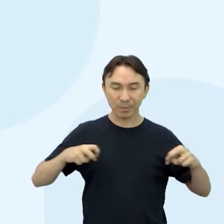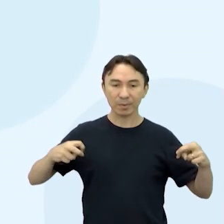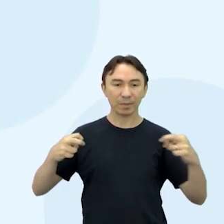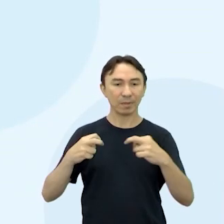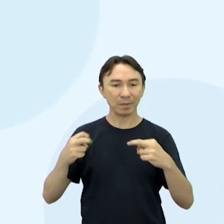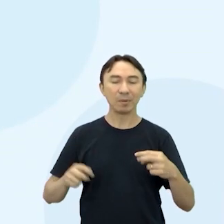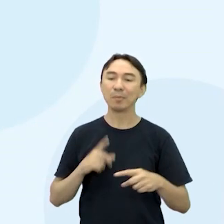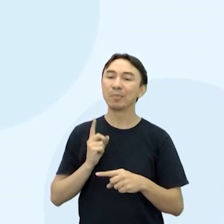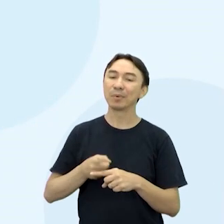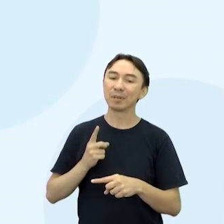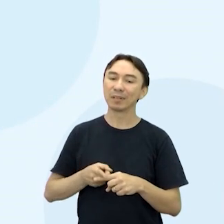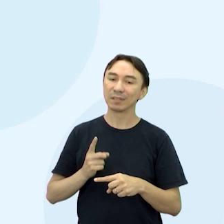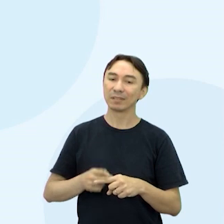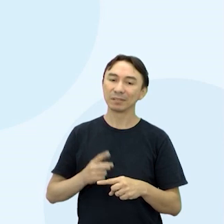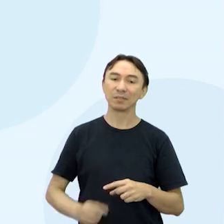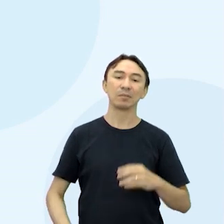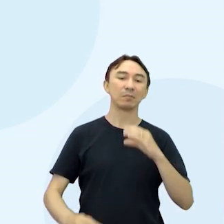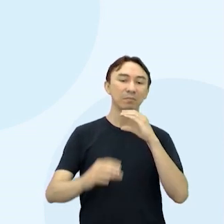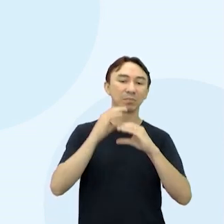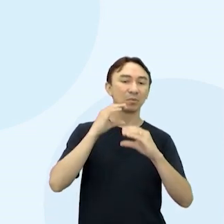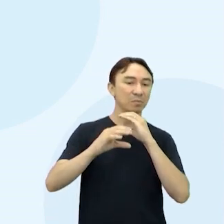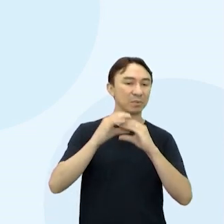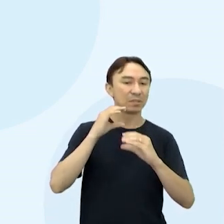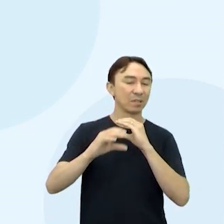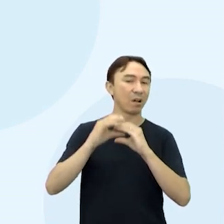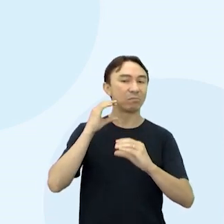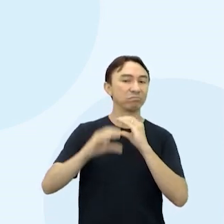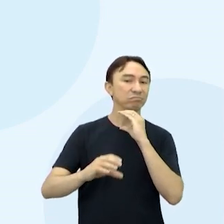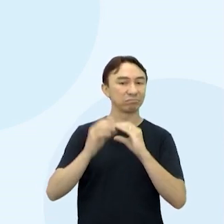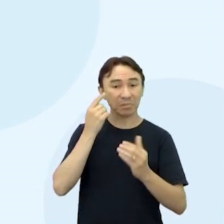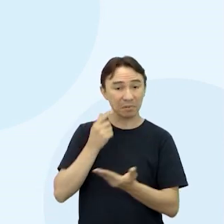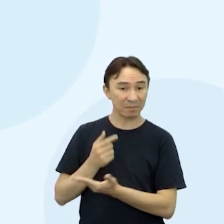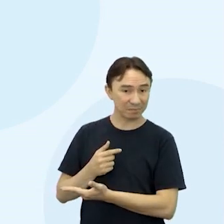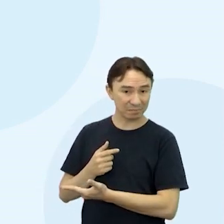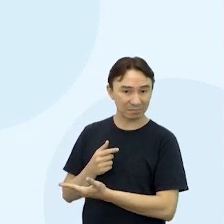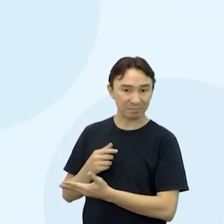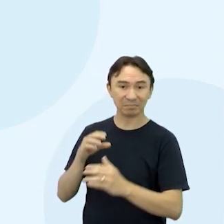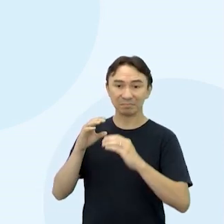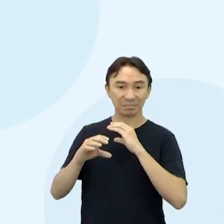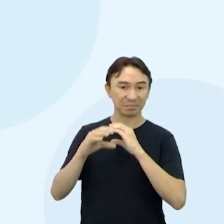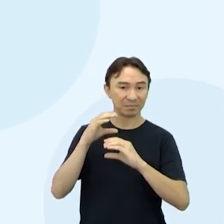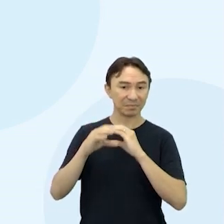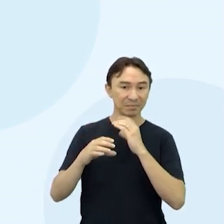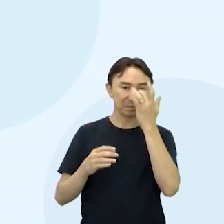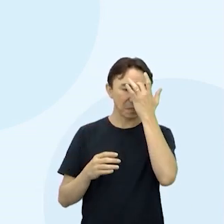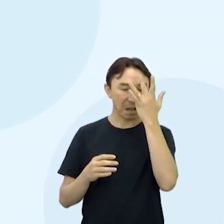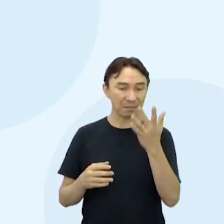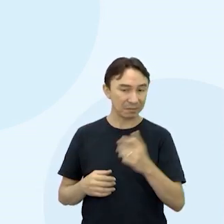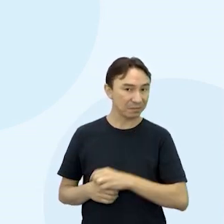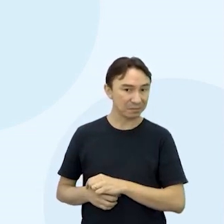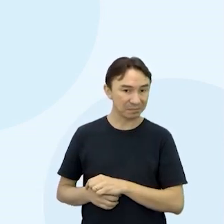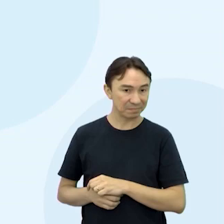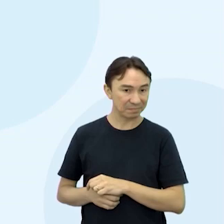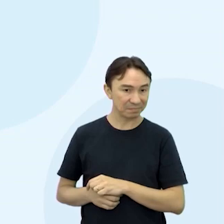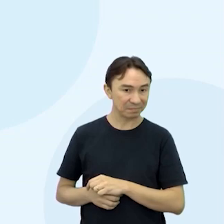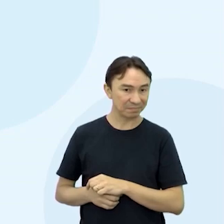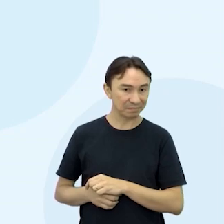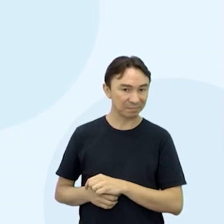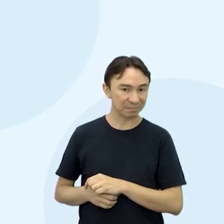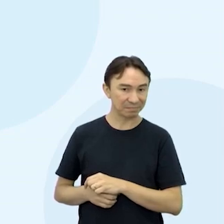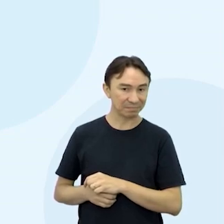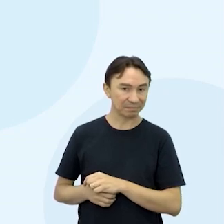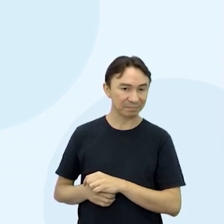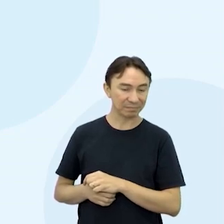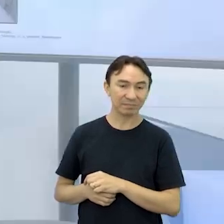a comunicação entre esse e esse, por exemplo, entre esse e esse, por exemplo, entre esse e esse, por exemplo.